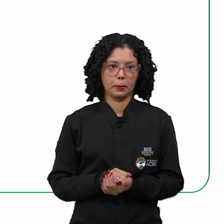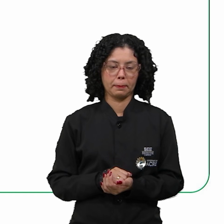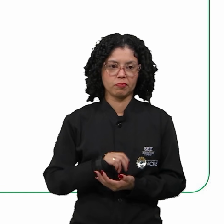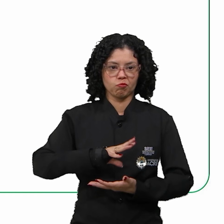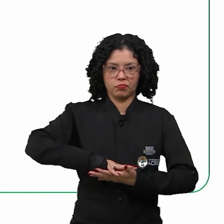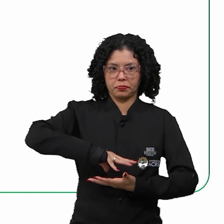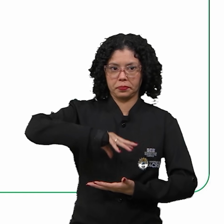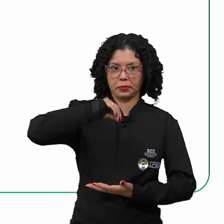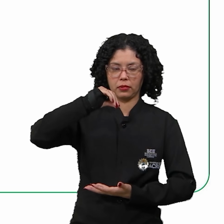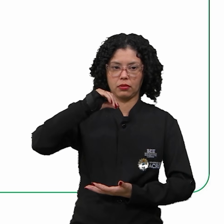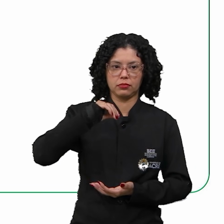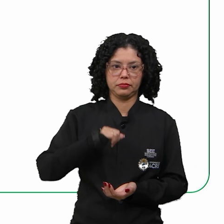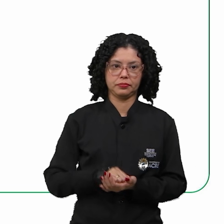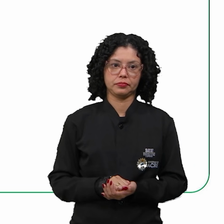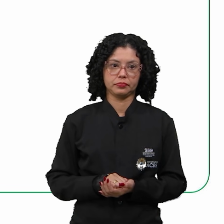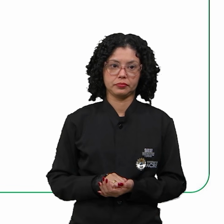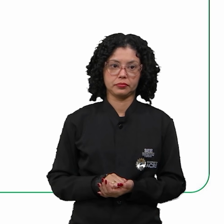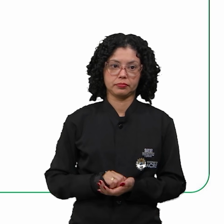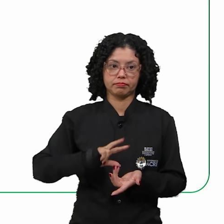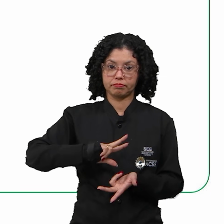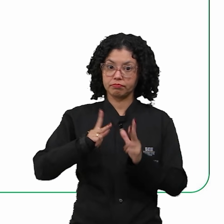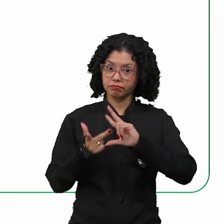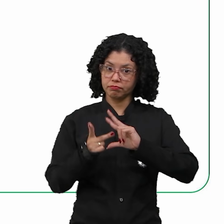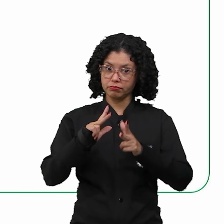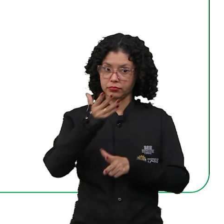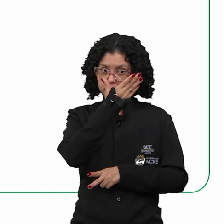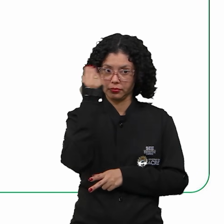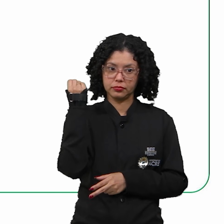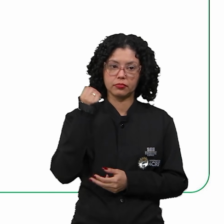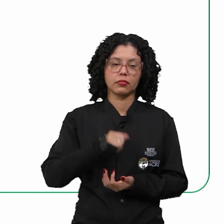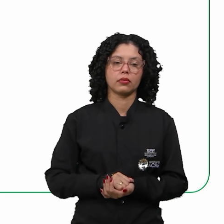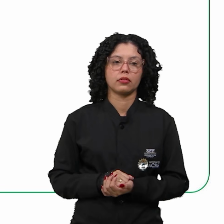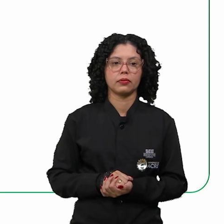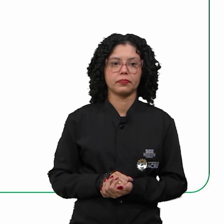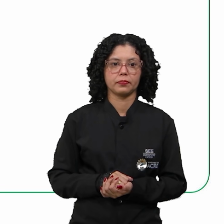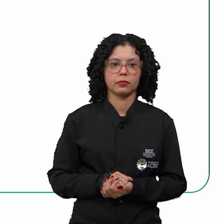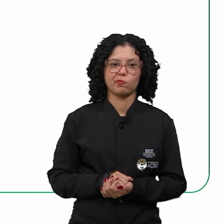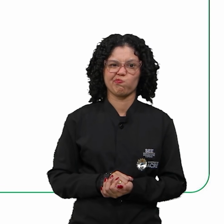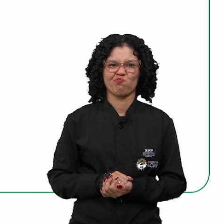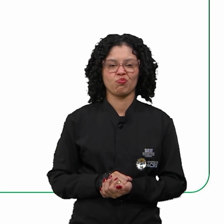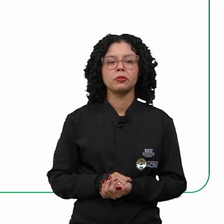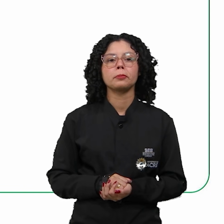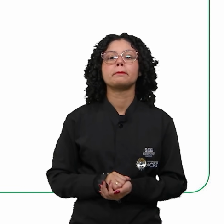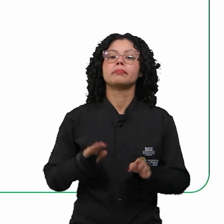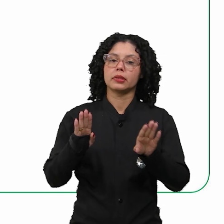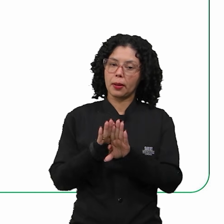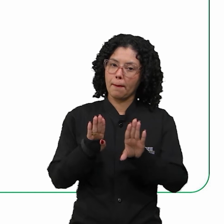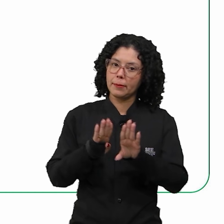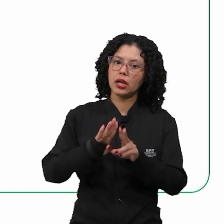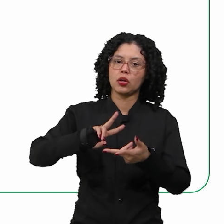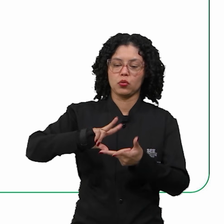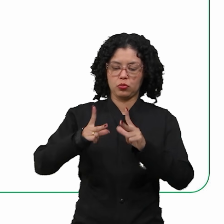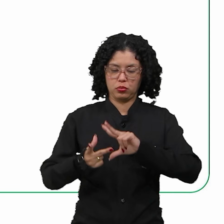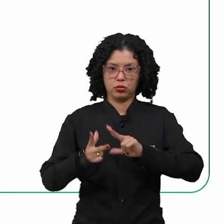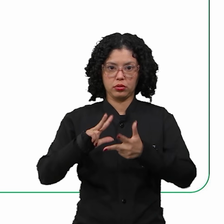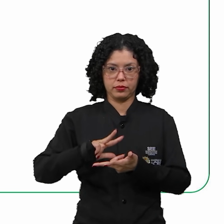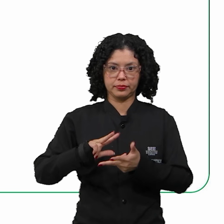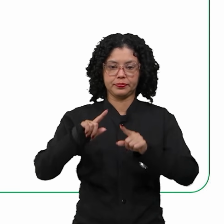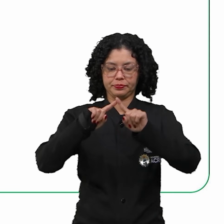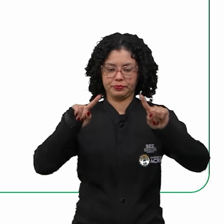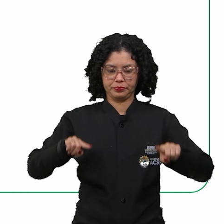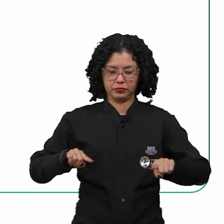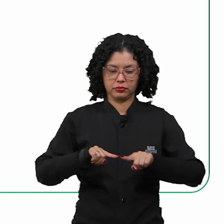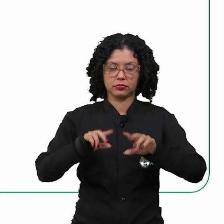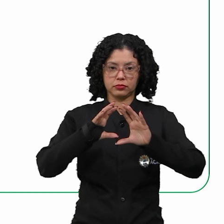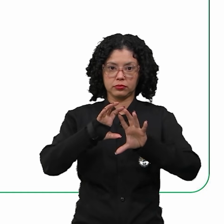é um poliedro, então esqueça ela. O cubo também é um poliedro, vamos tirar.